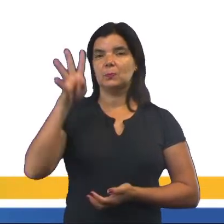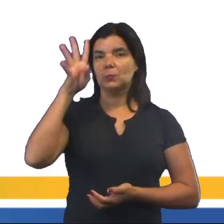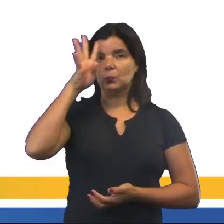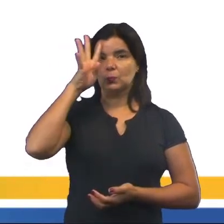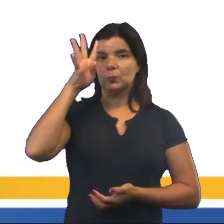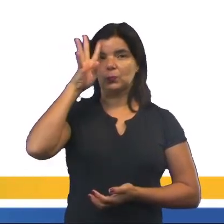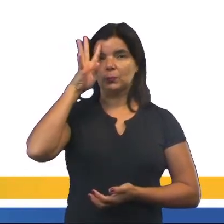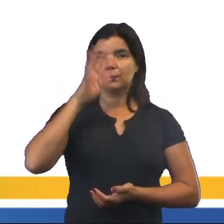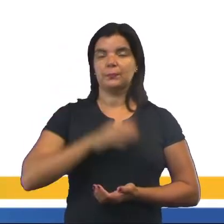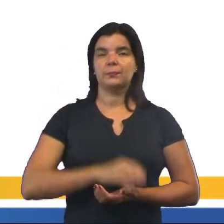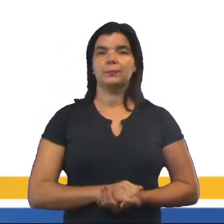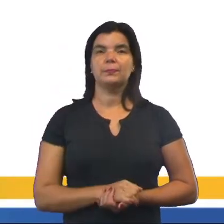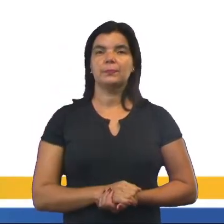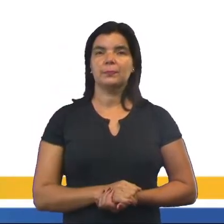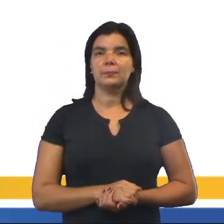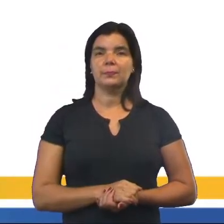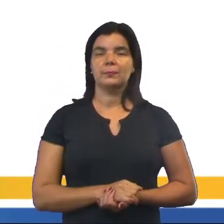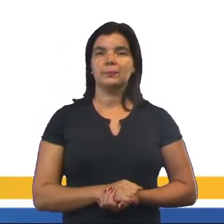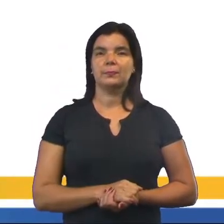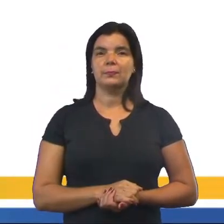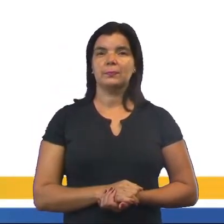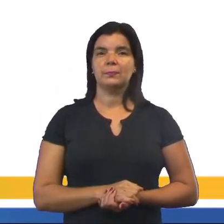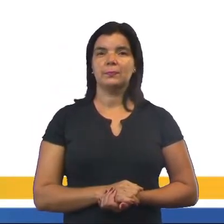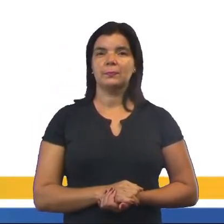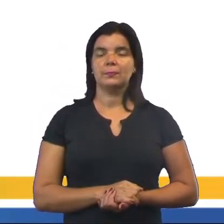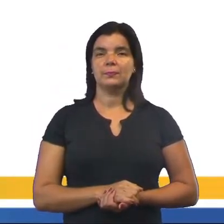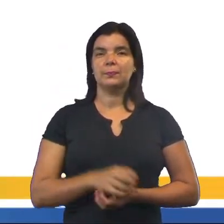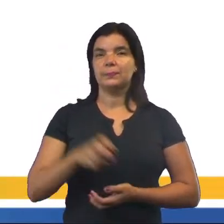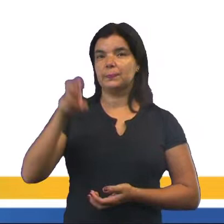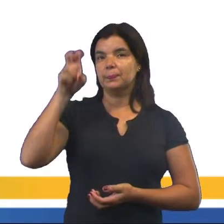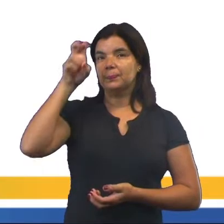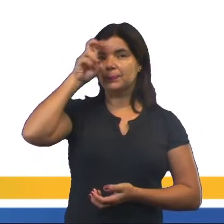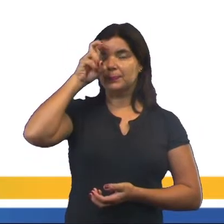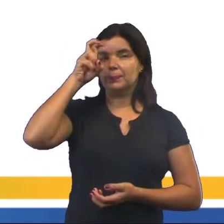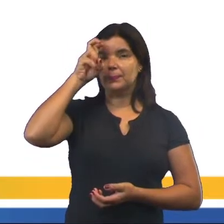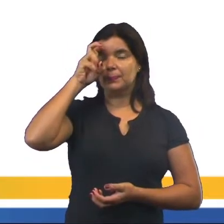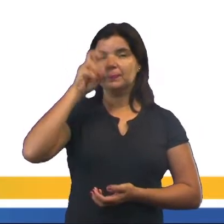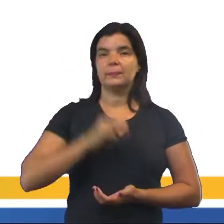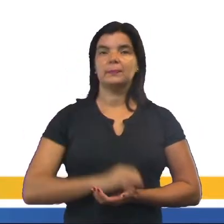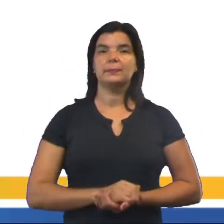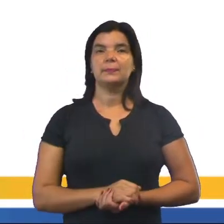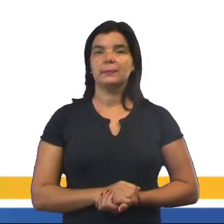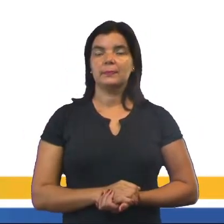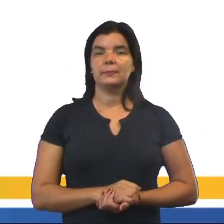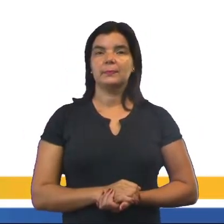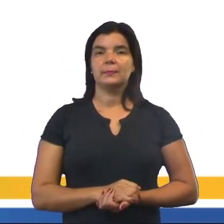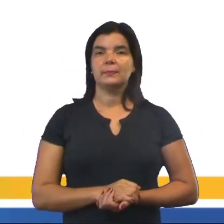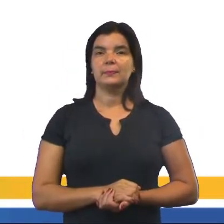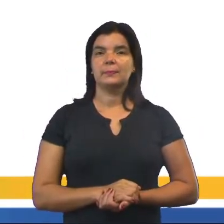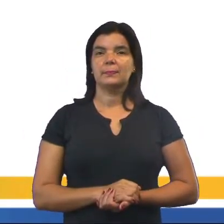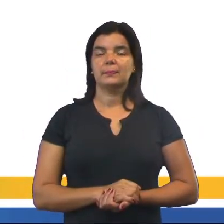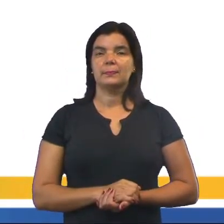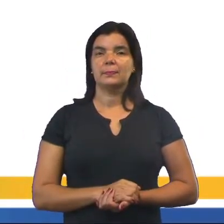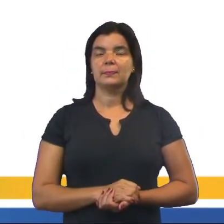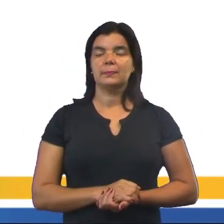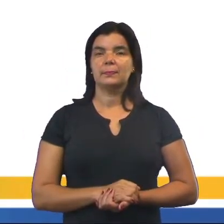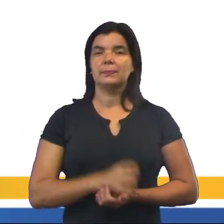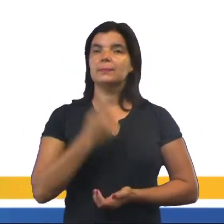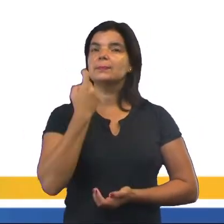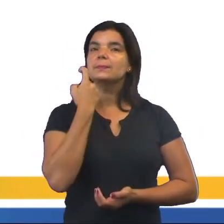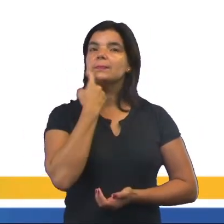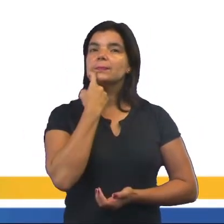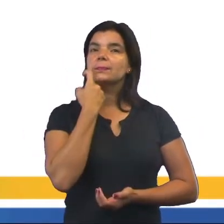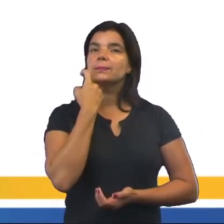Wednesday, quarta-feira, Thursday, quinta-feira,